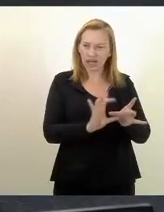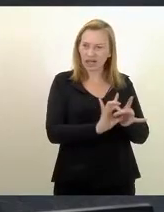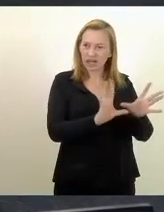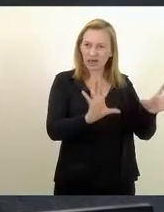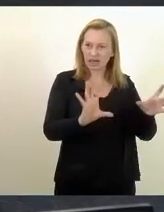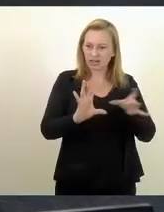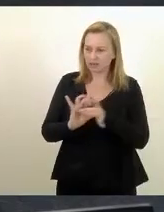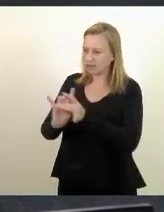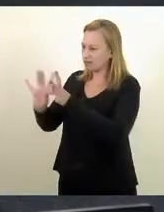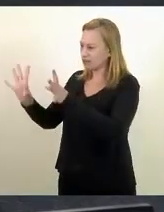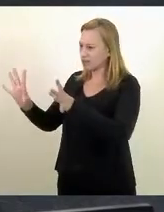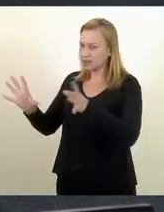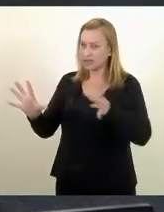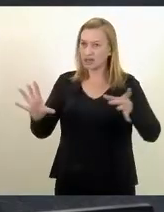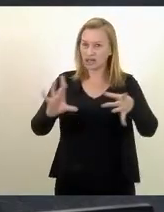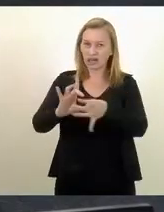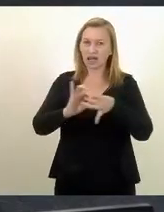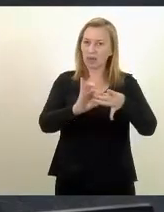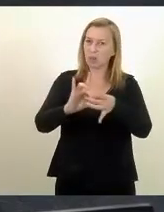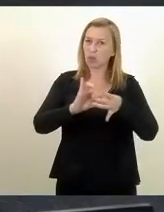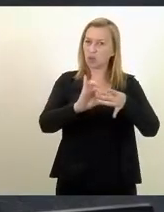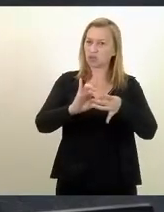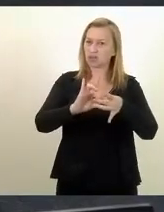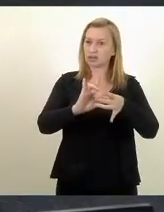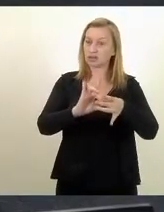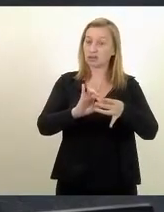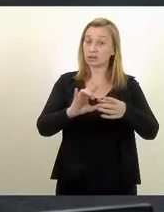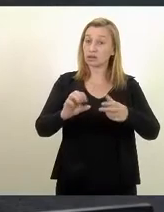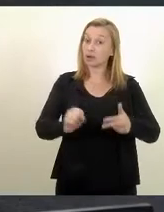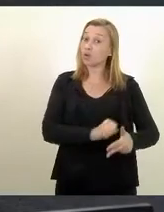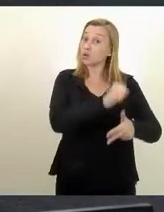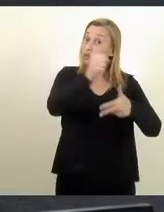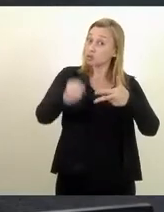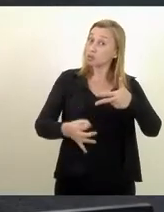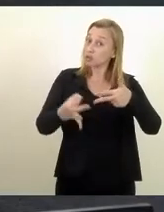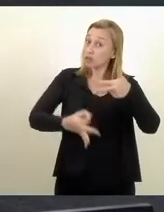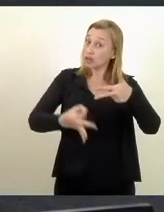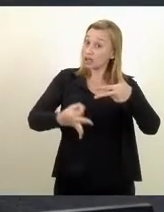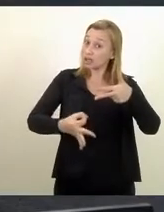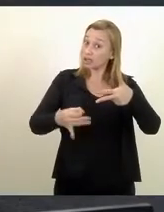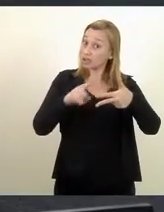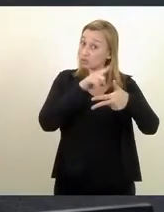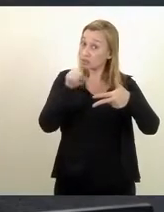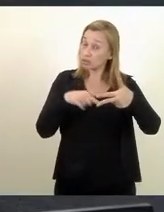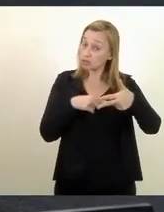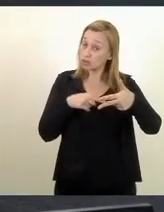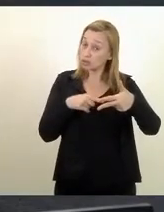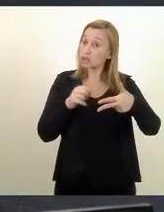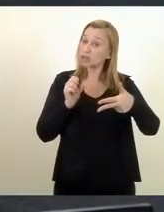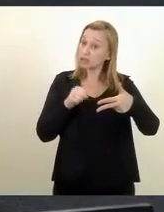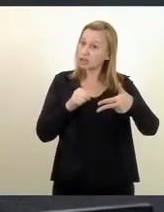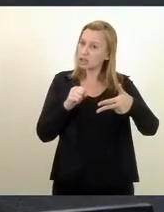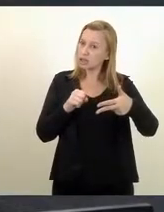harmônicas independentes e harmônicas são os poderes são os poderes